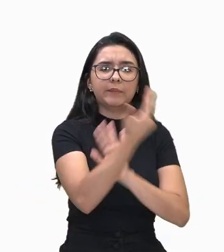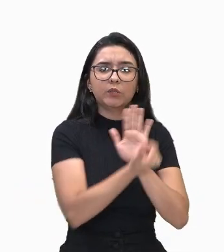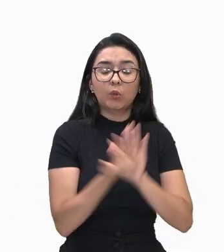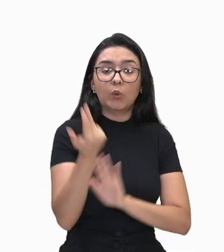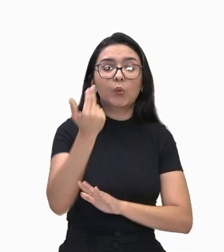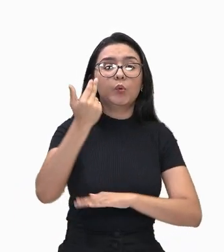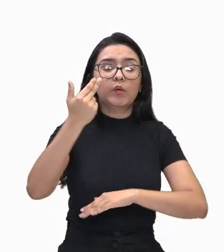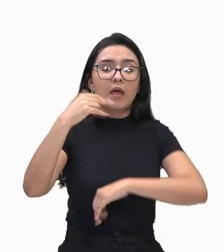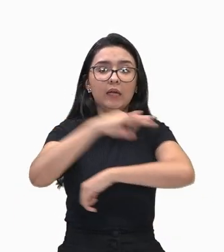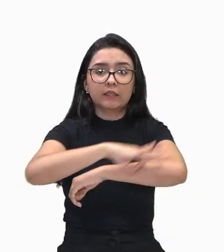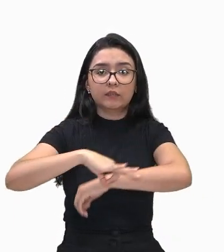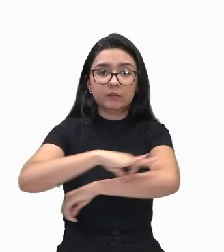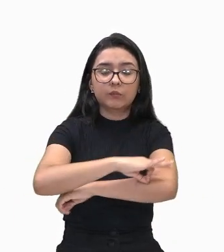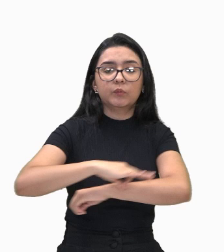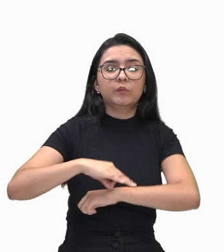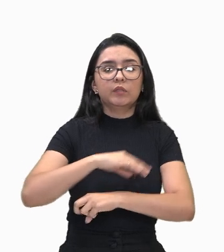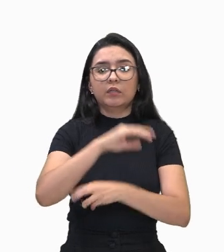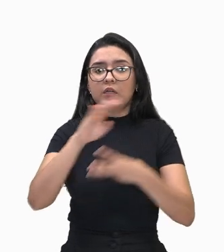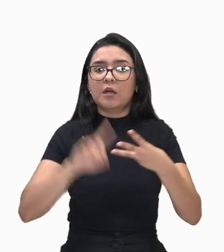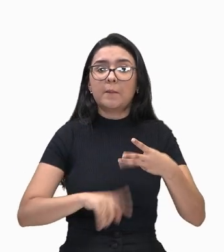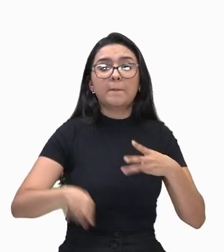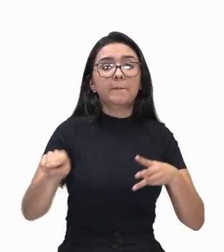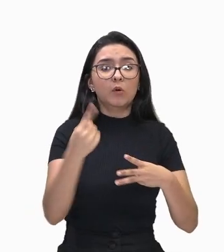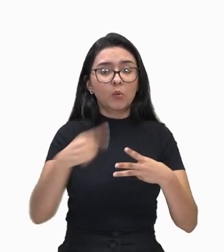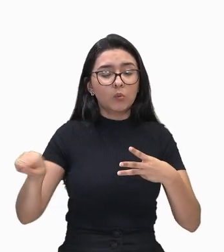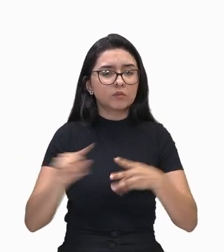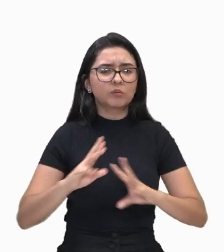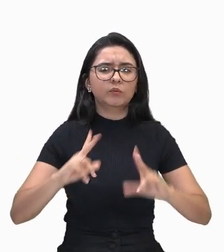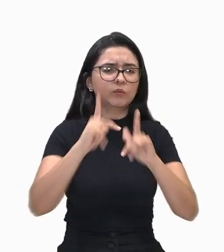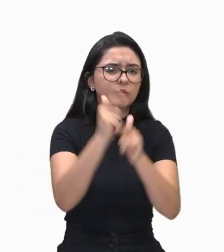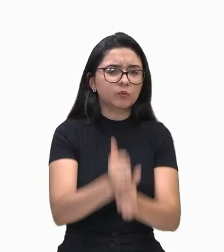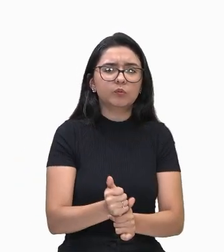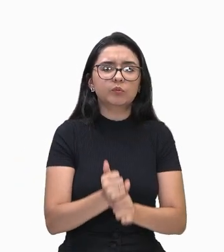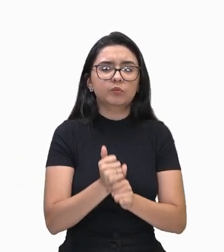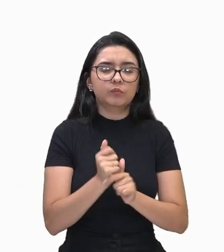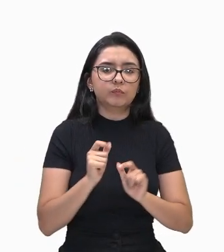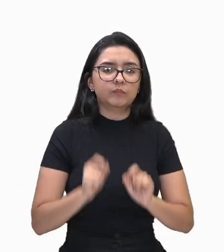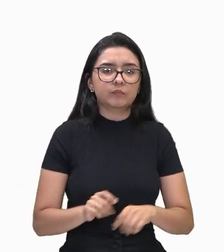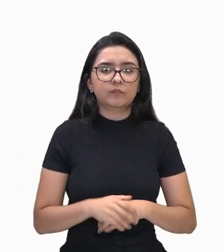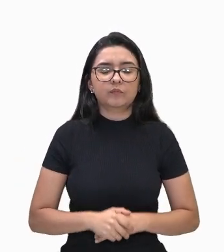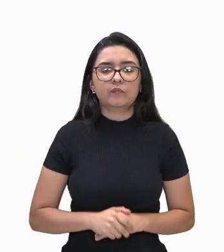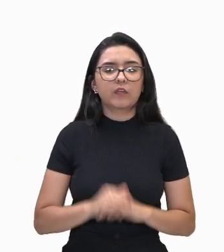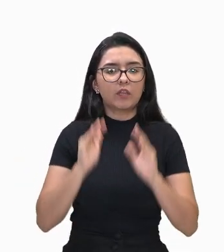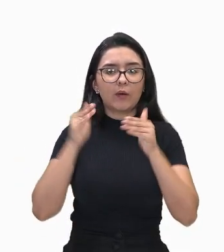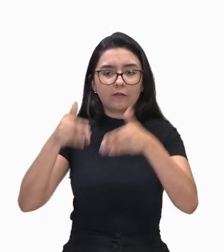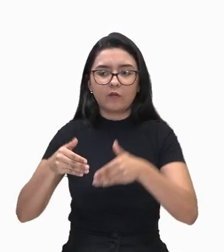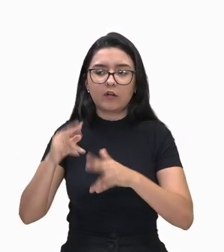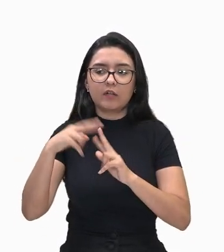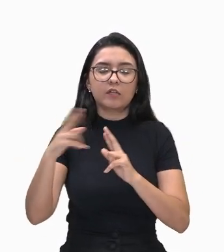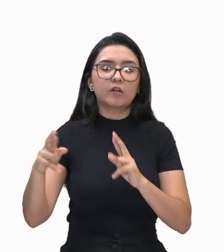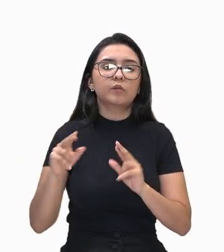pintura, a arquitetura, a música. Então, tudo que não era voltado para a religiosidade